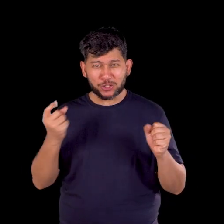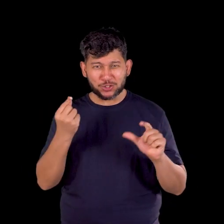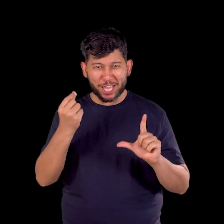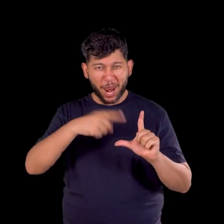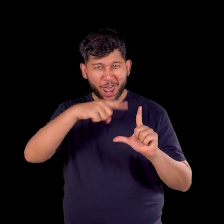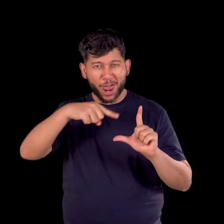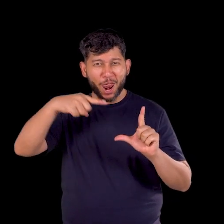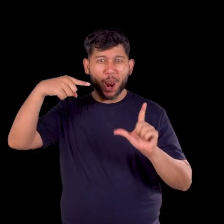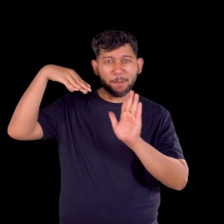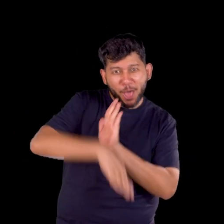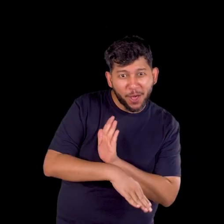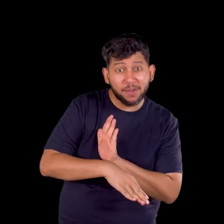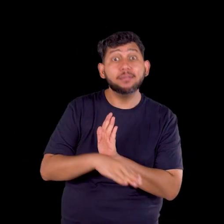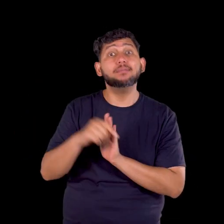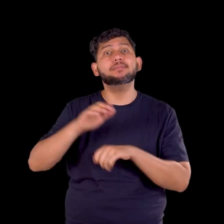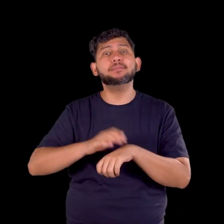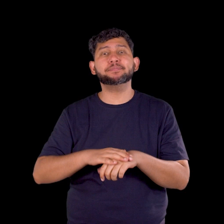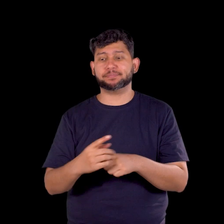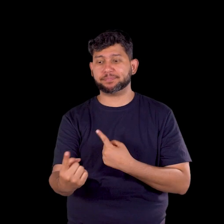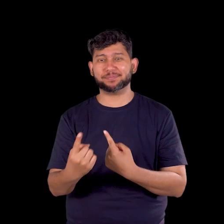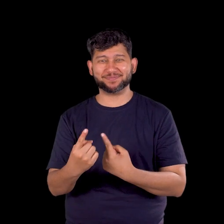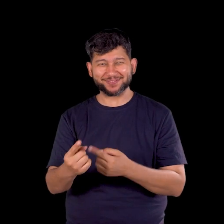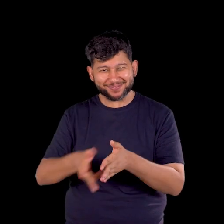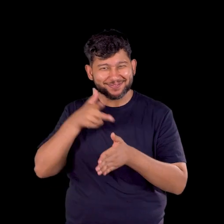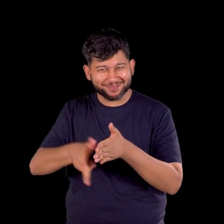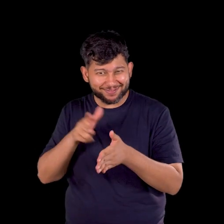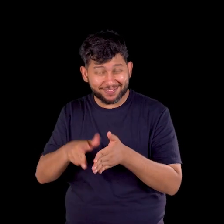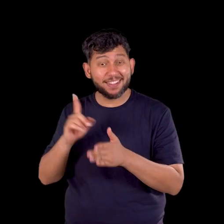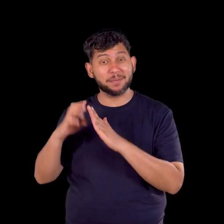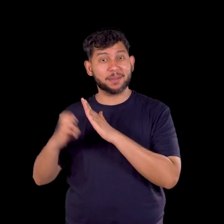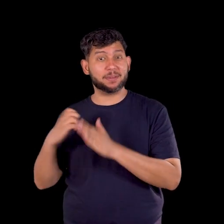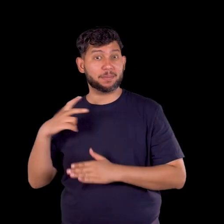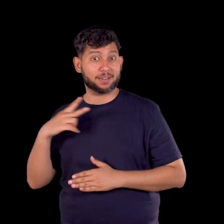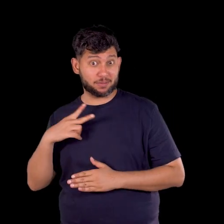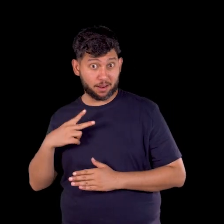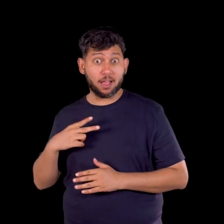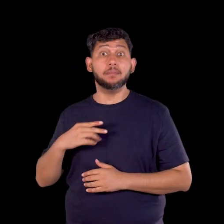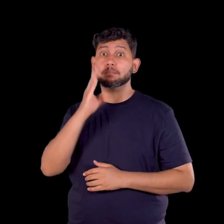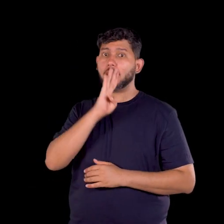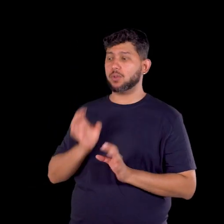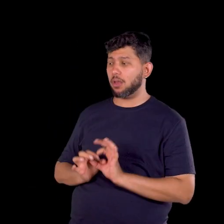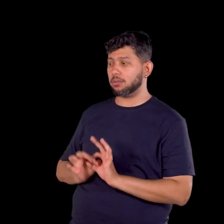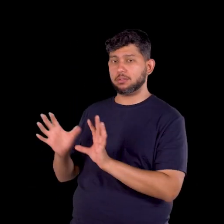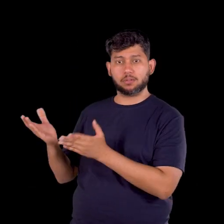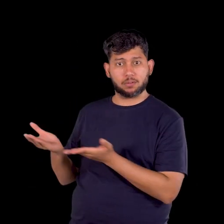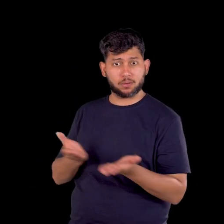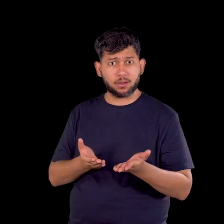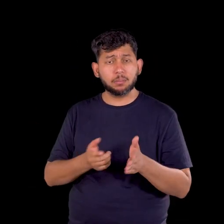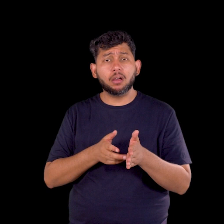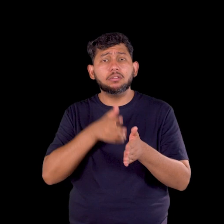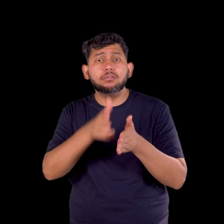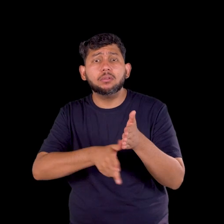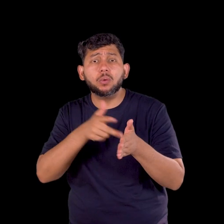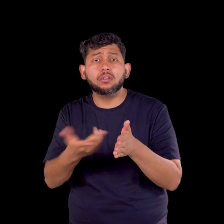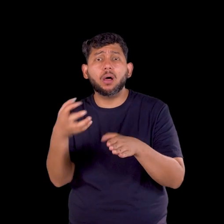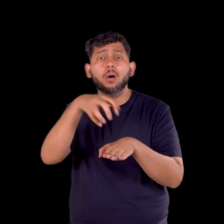essas ferrovias, que eram administradas pelo setor privado, sob regime de concessão, passaram a transportar cada vez menos